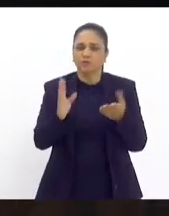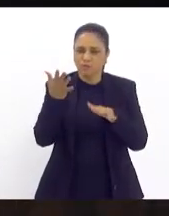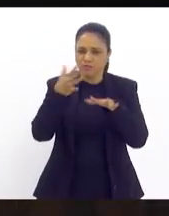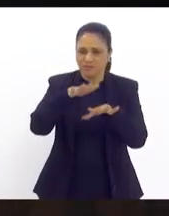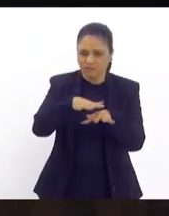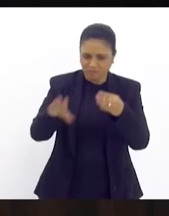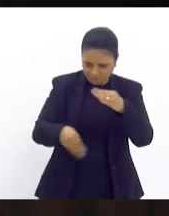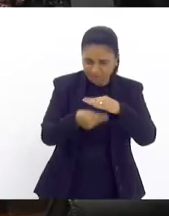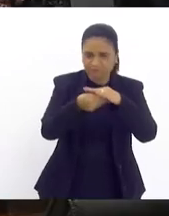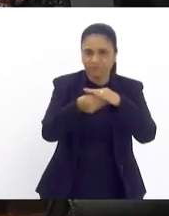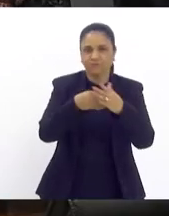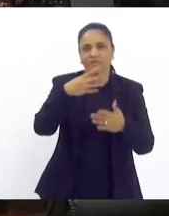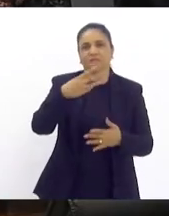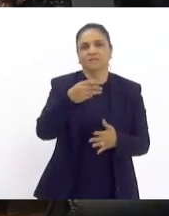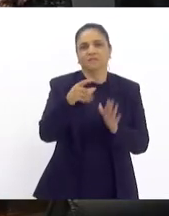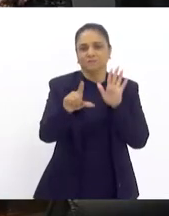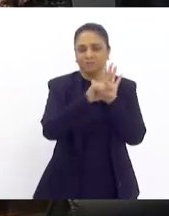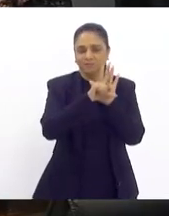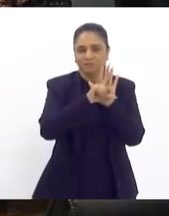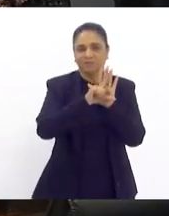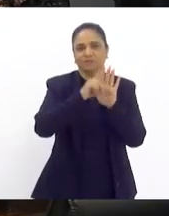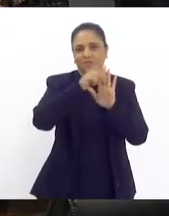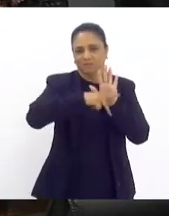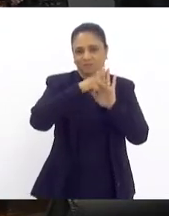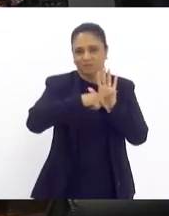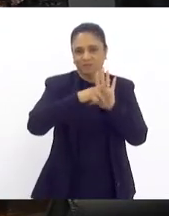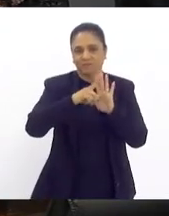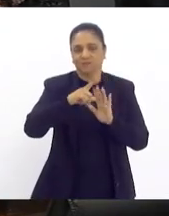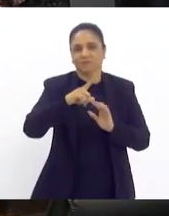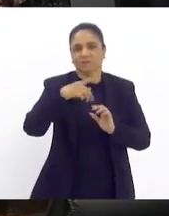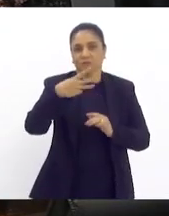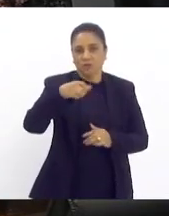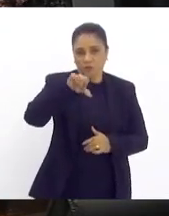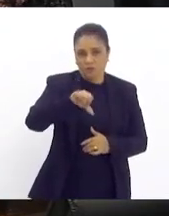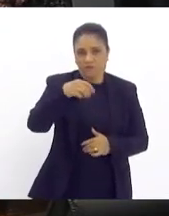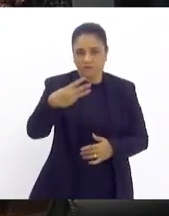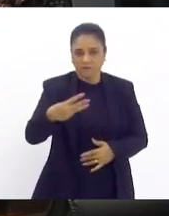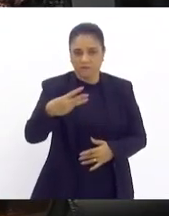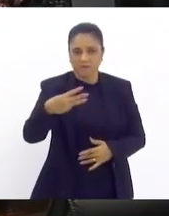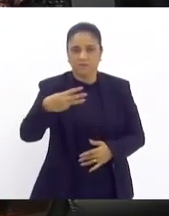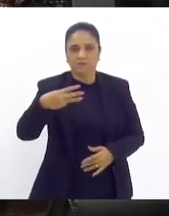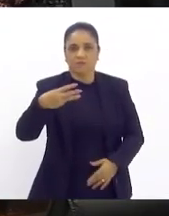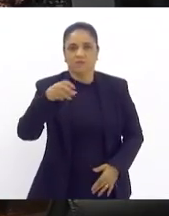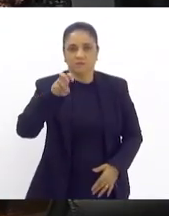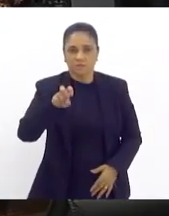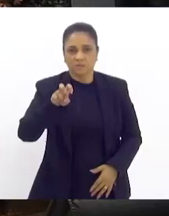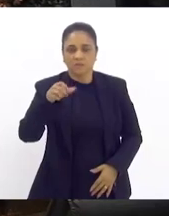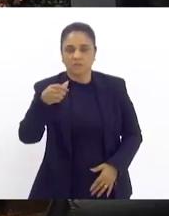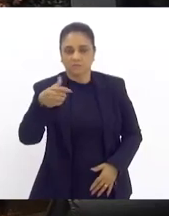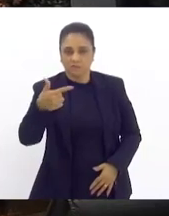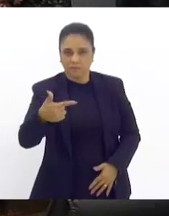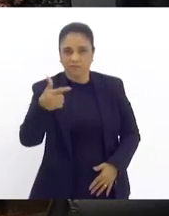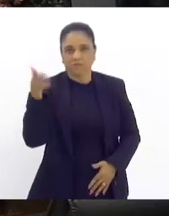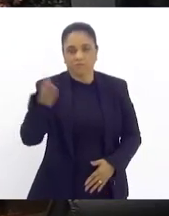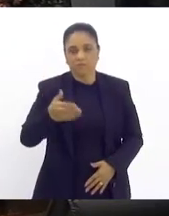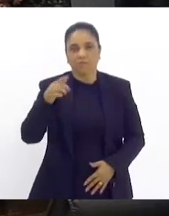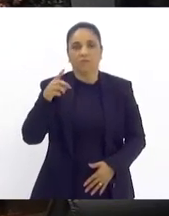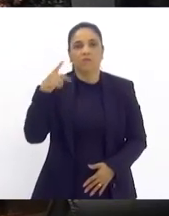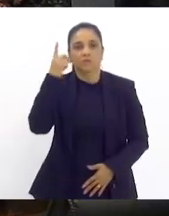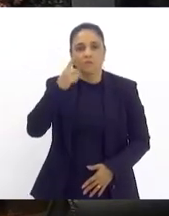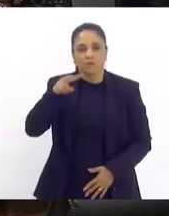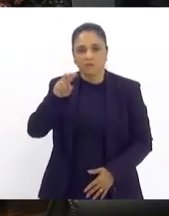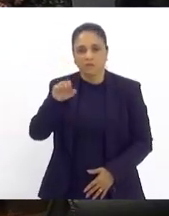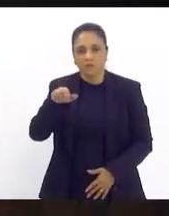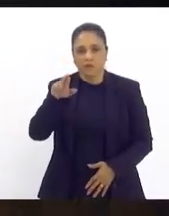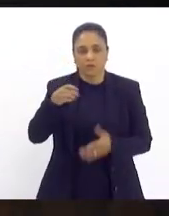do projeto número 3 de 23 da deputada Verônica Lima senhores que a própria Como estão aprovado